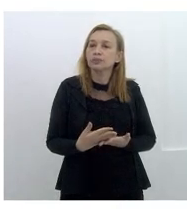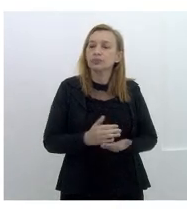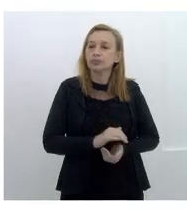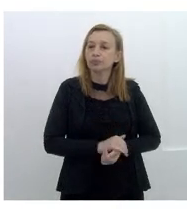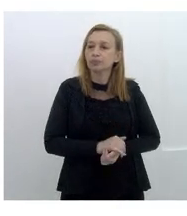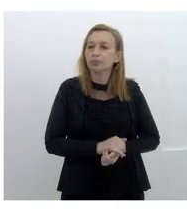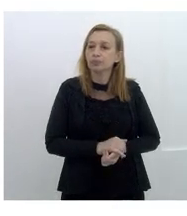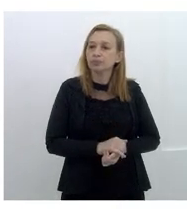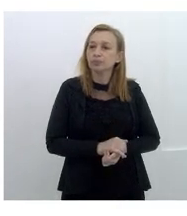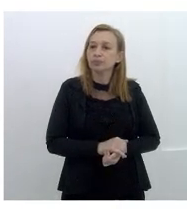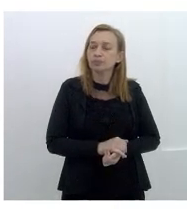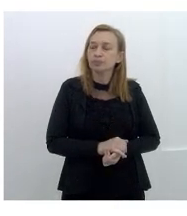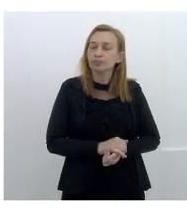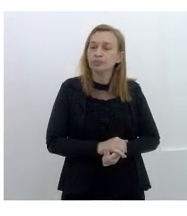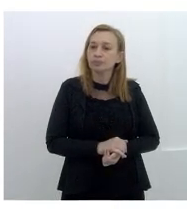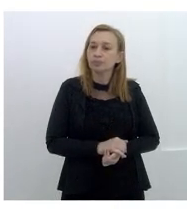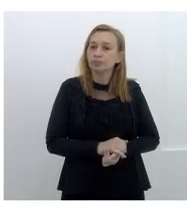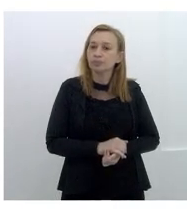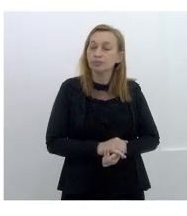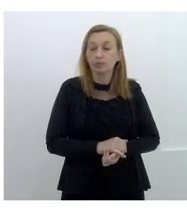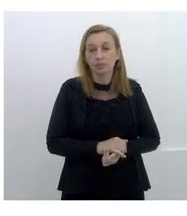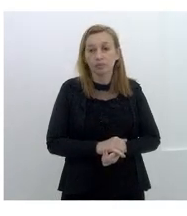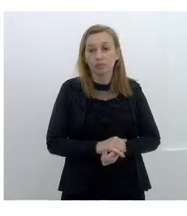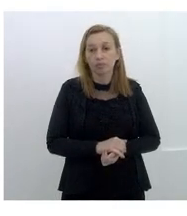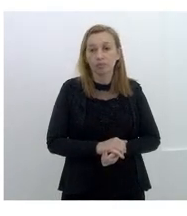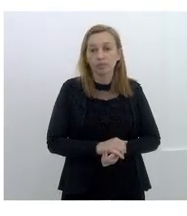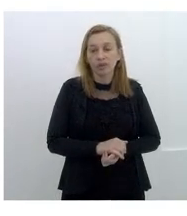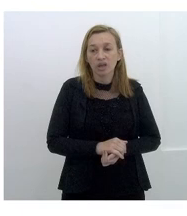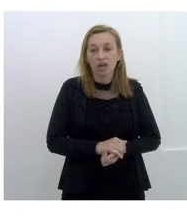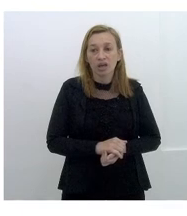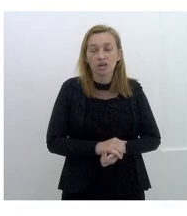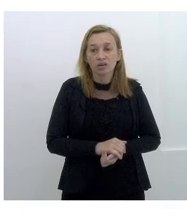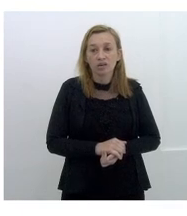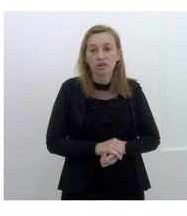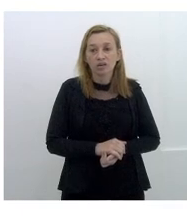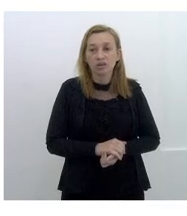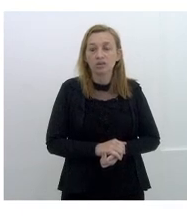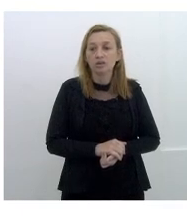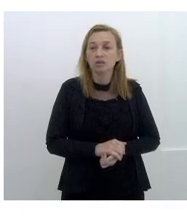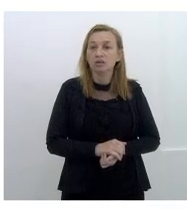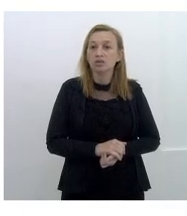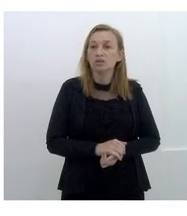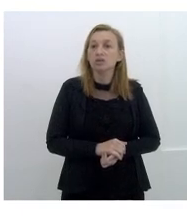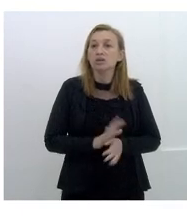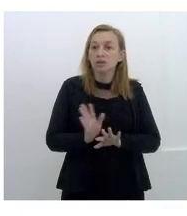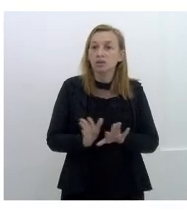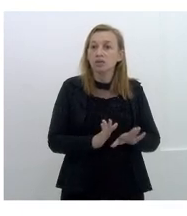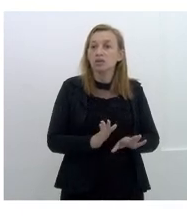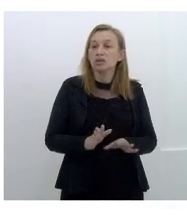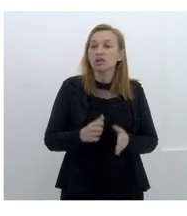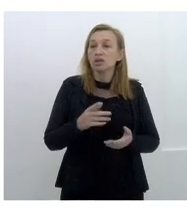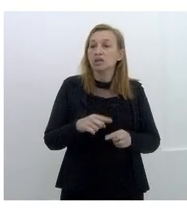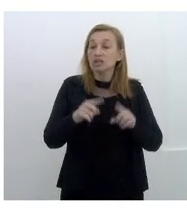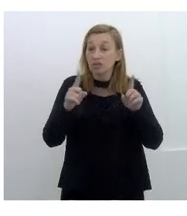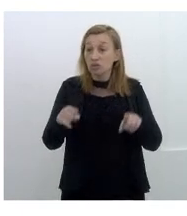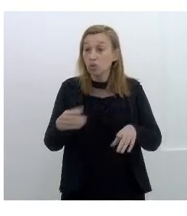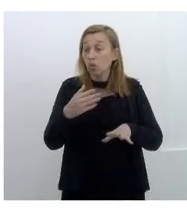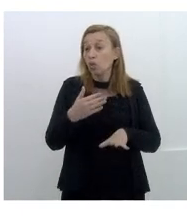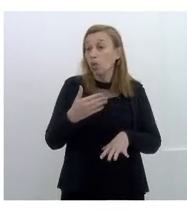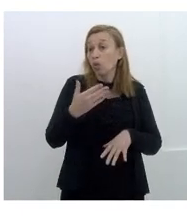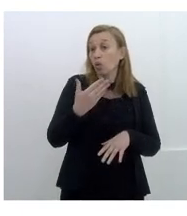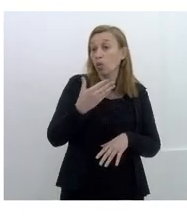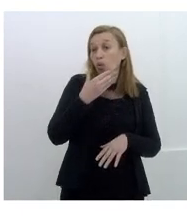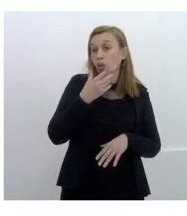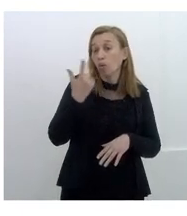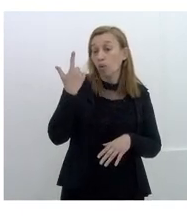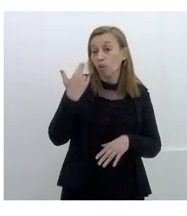ia Não ele tá não ir na regra compra o centro do Comum mulher